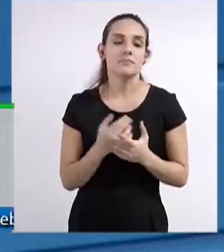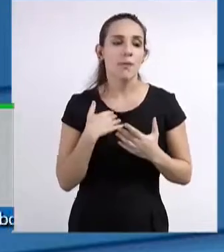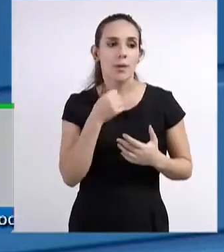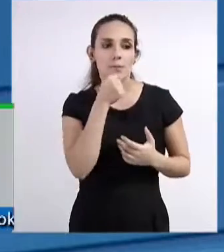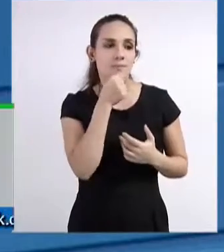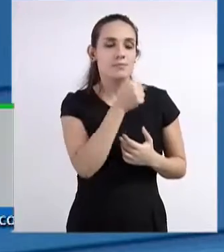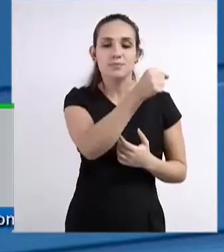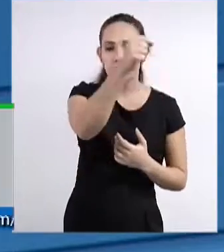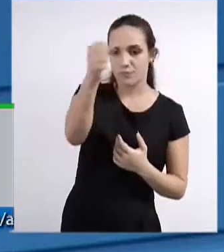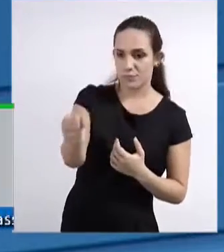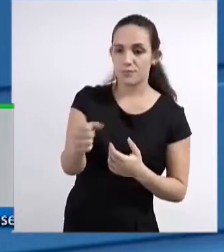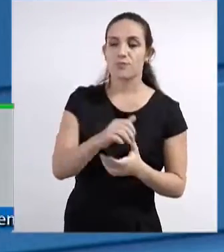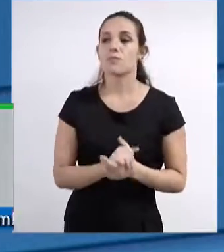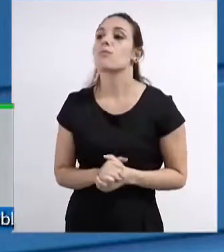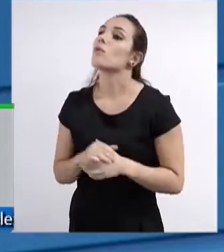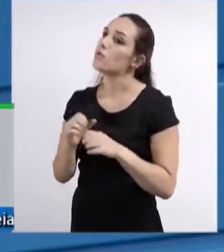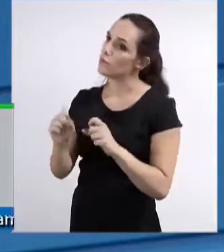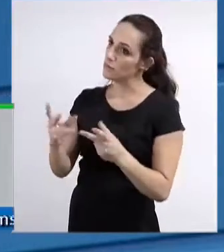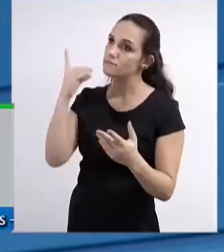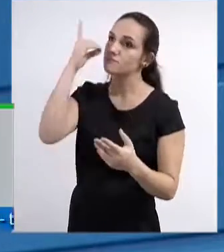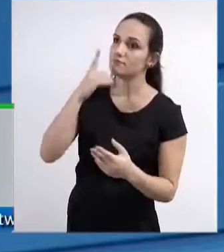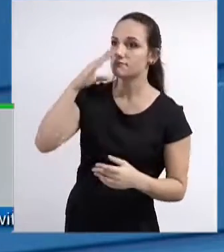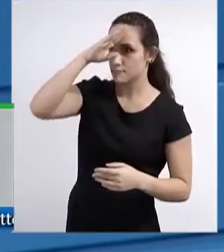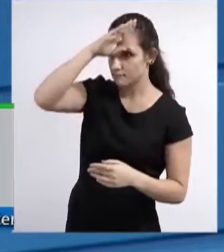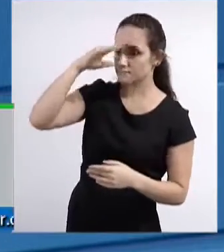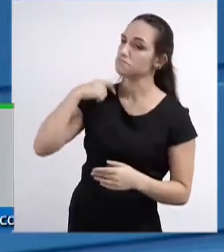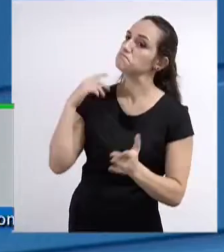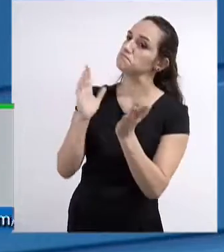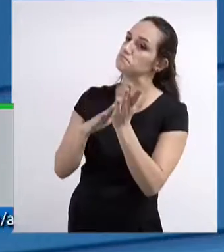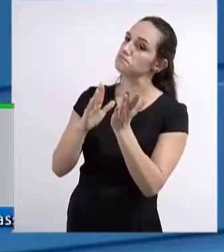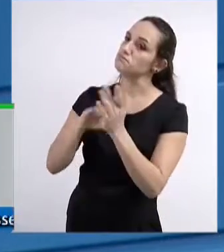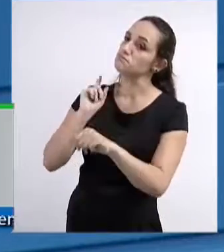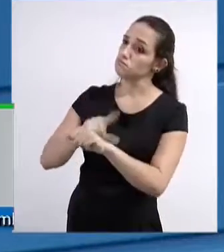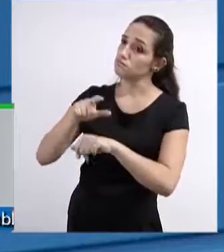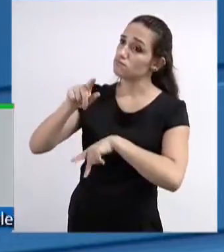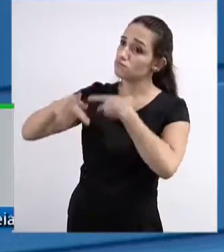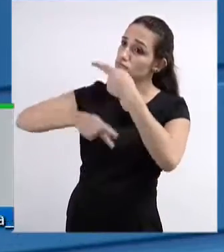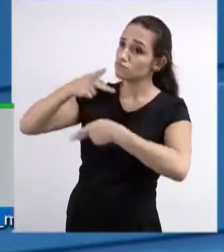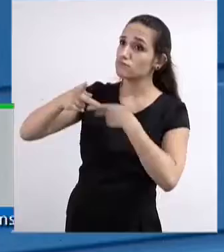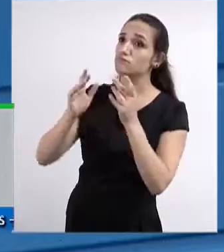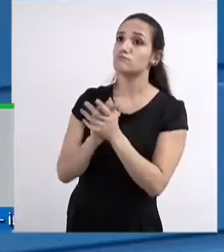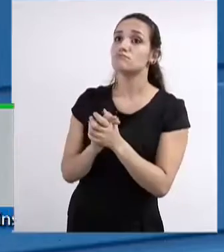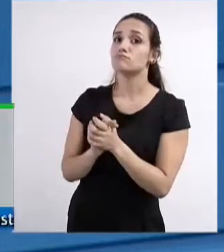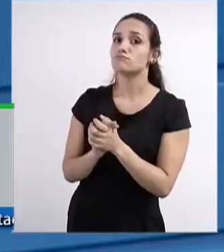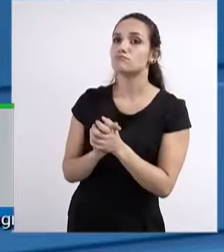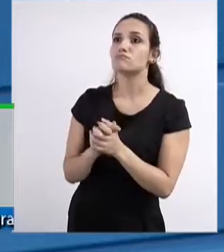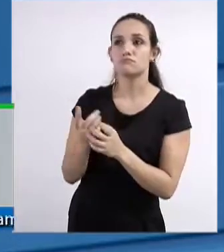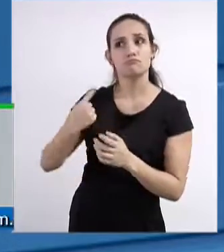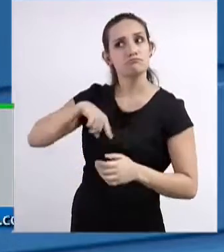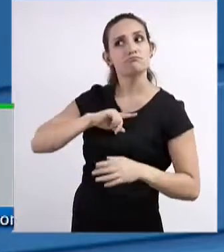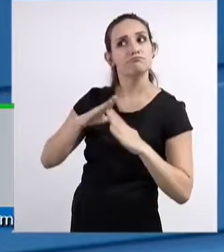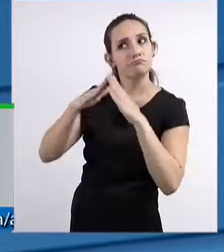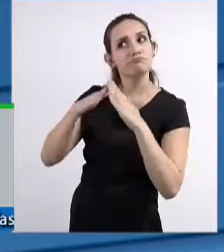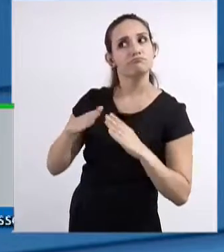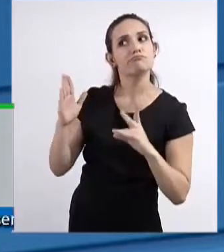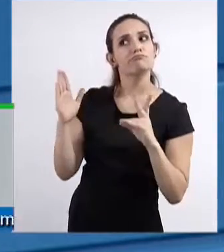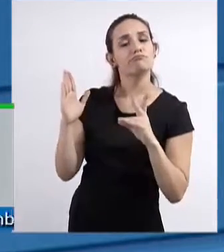Barbosinha, inicialmente parabenizando Vossa Excelência pelo pronunciamento, pelo tema. Nós que moramos em